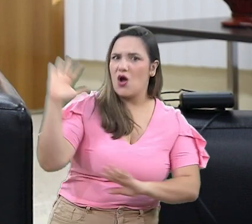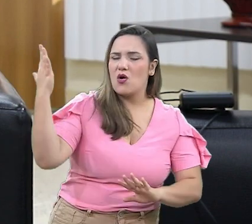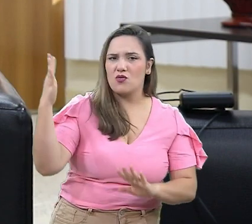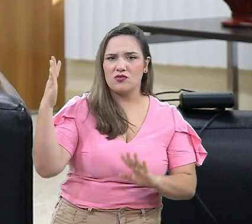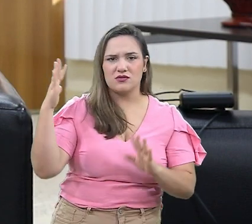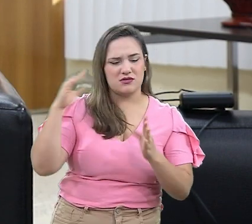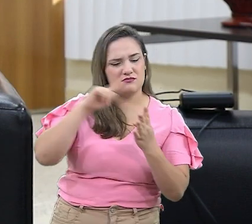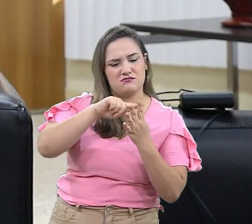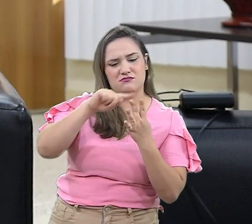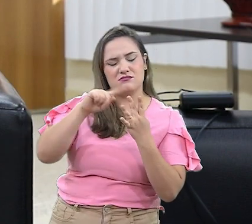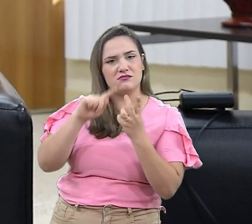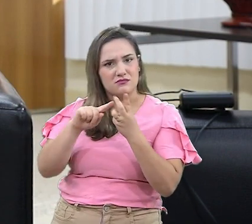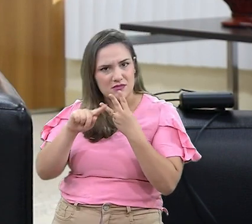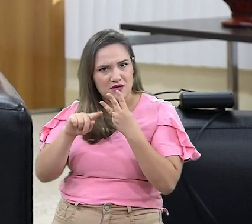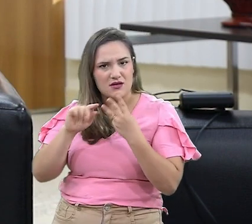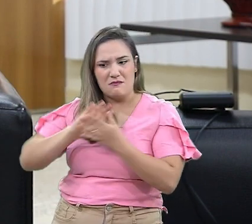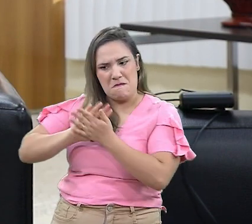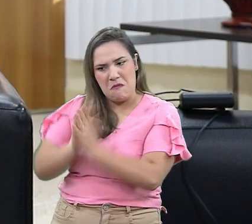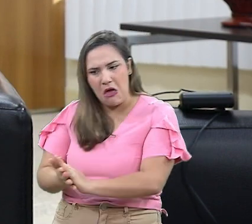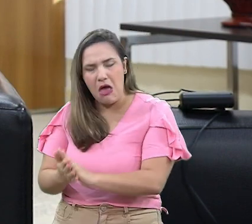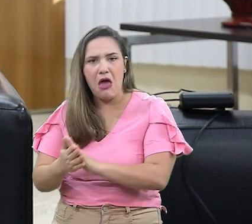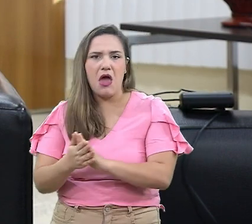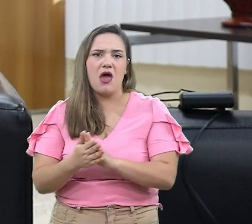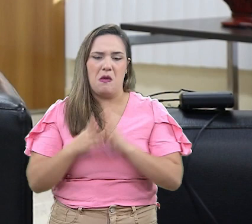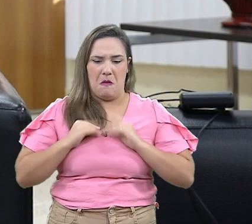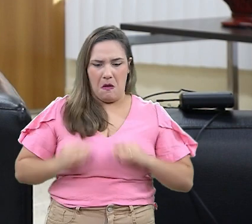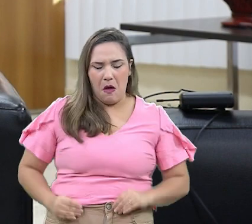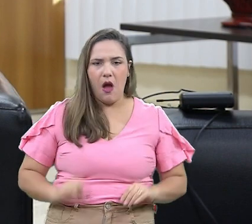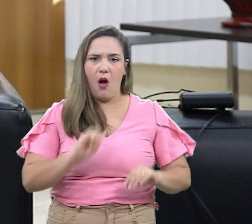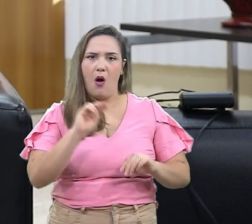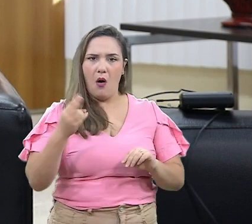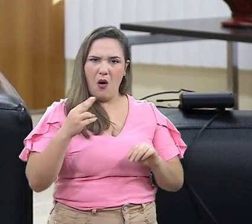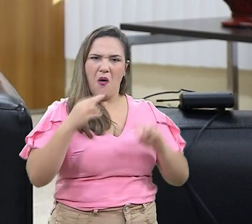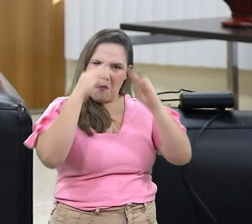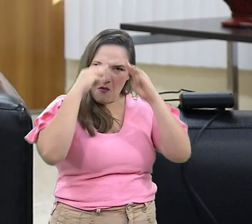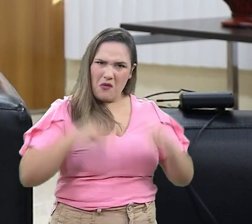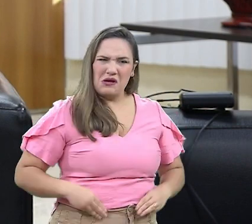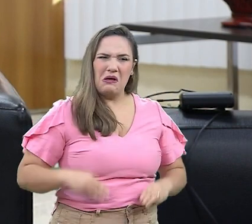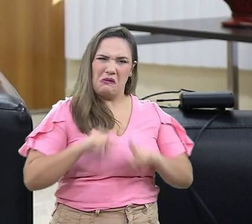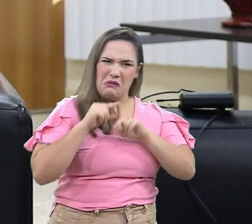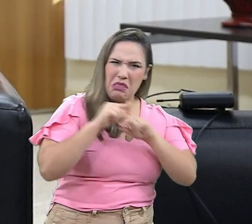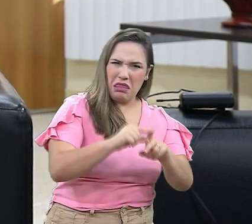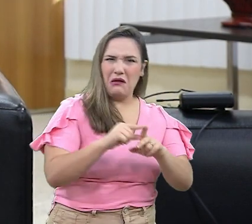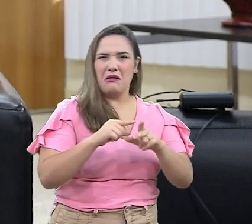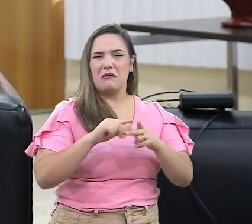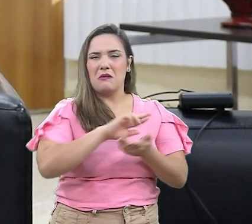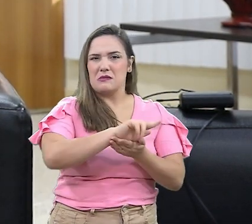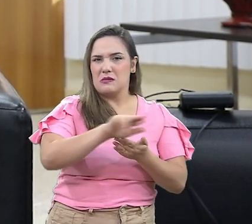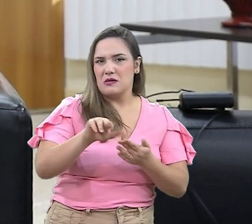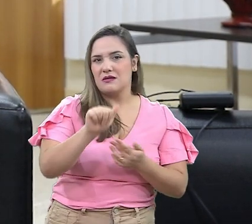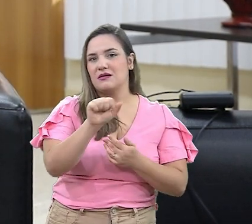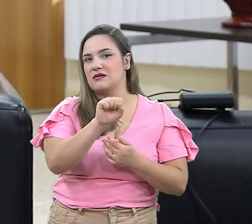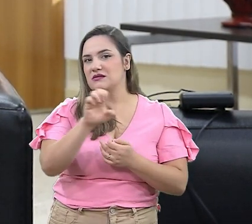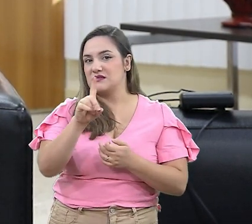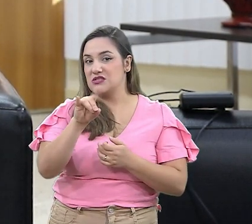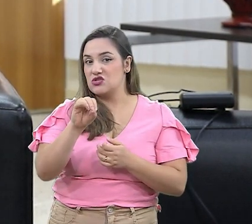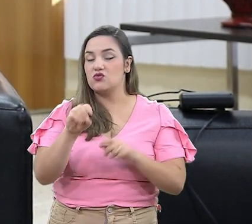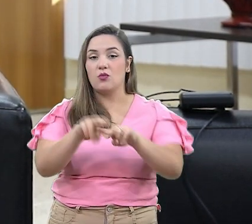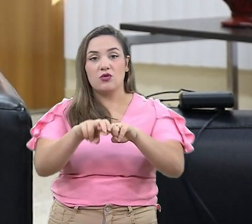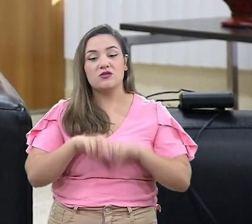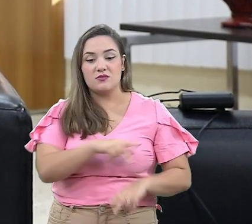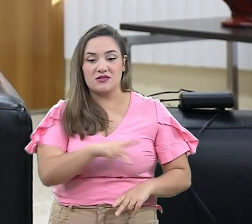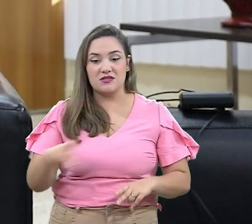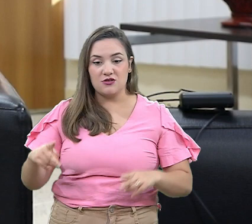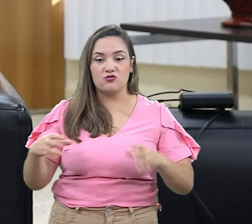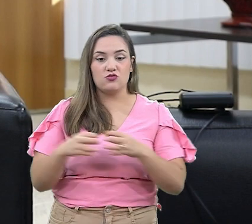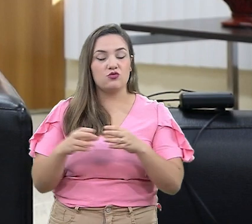moral, sexual e discriminação e, principalmente, como prevenir. Essas e muitas outras questões serão